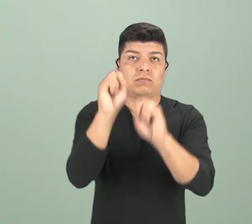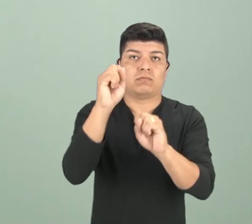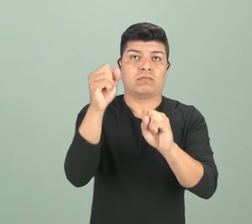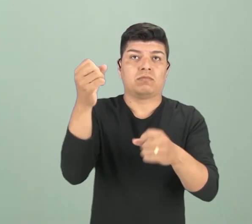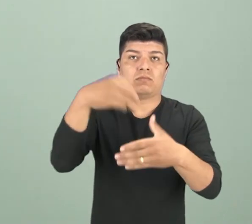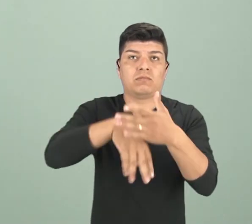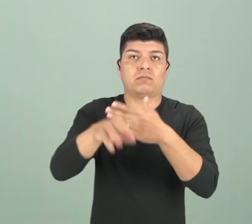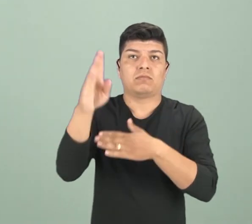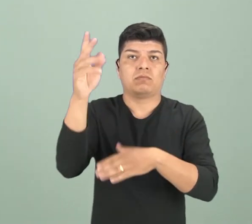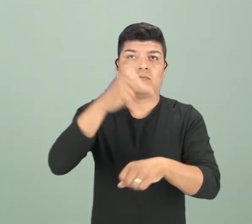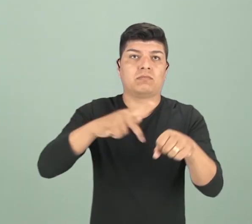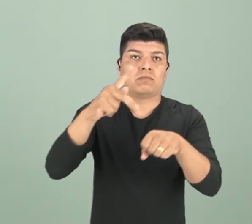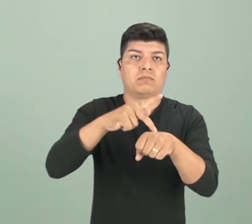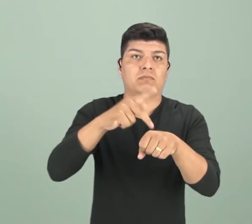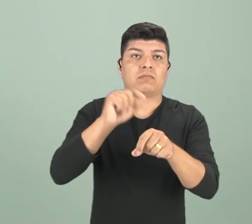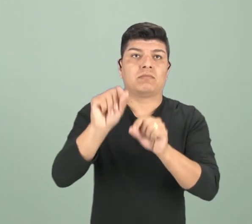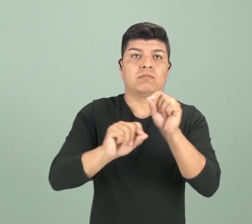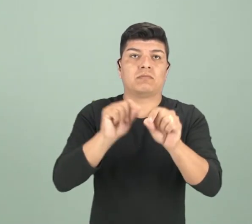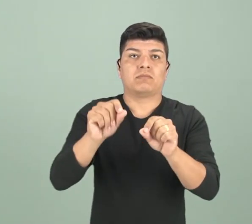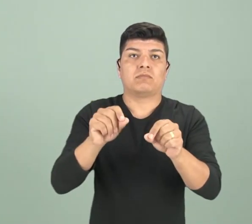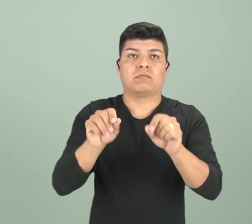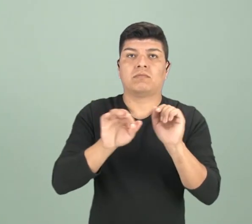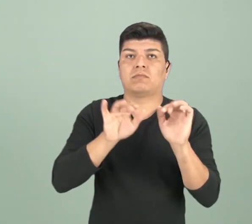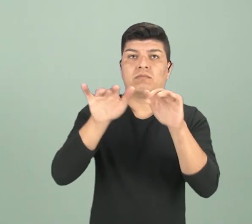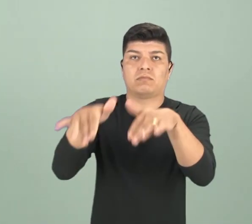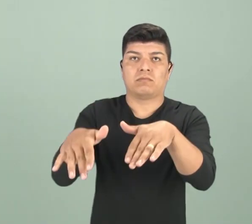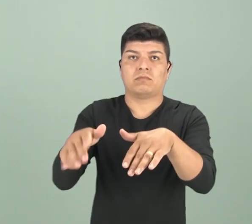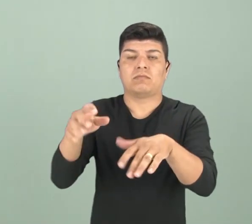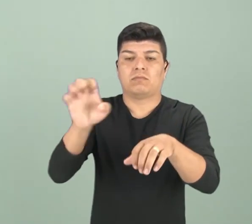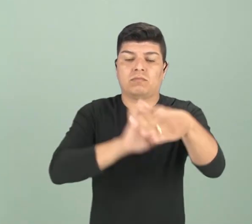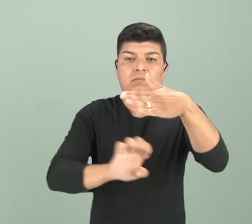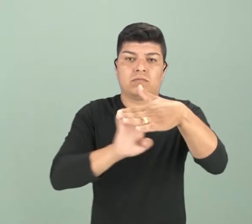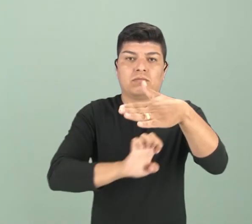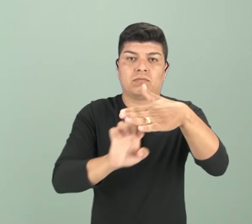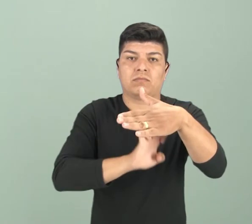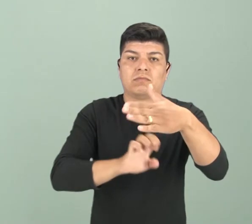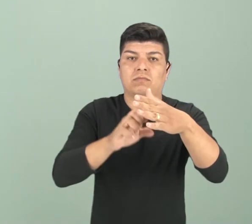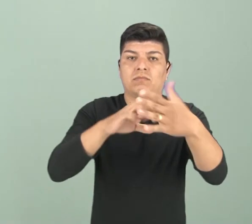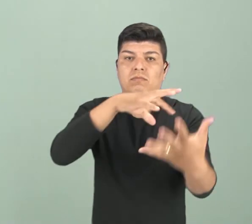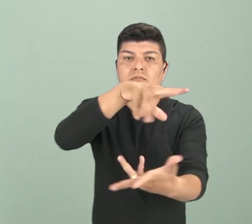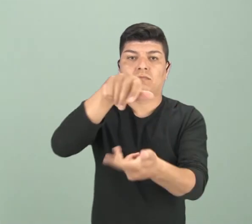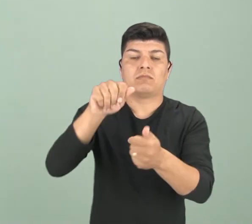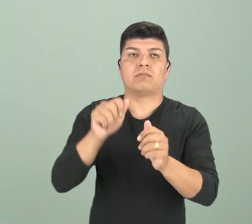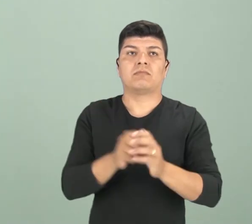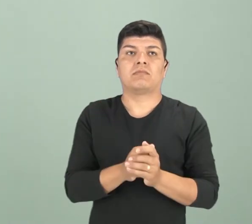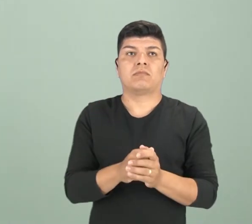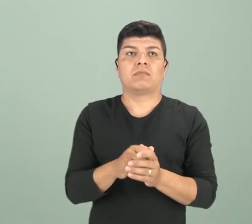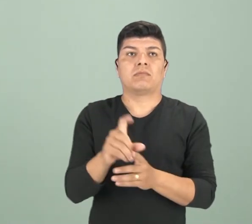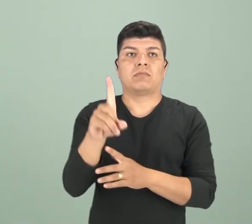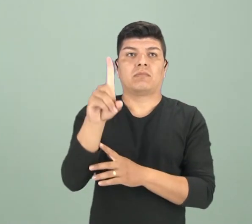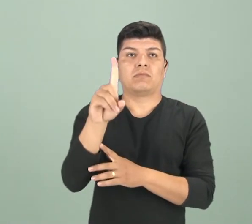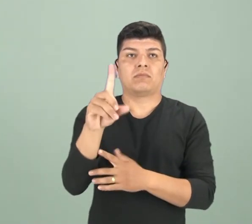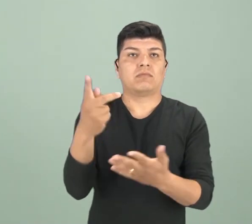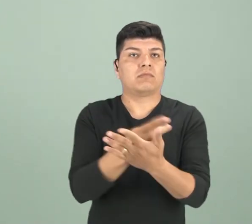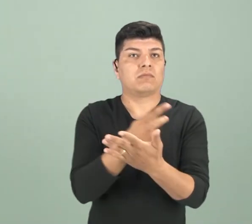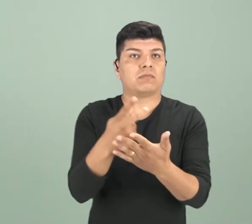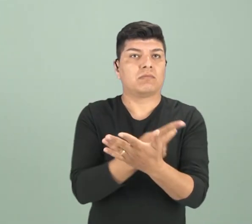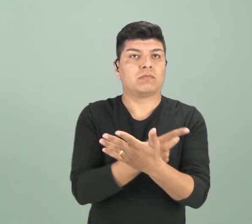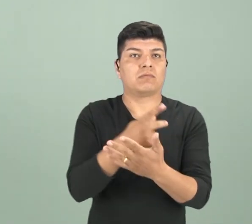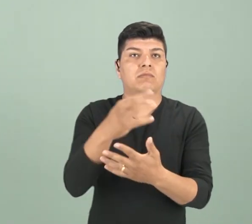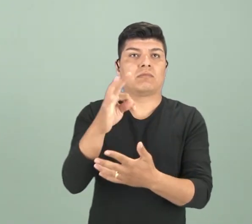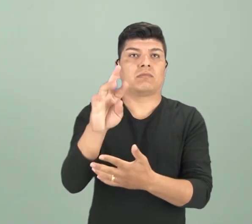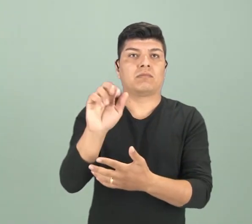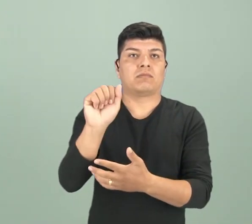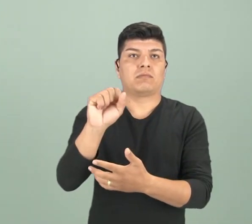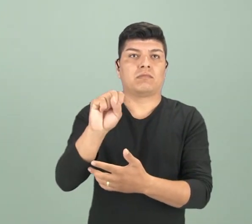indústria no interior do país, pois comprometeria as exportações e a gestão empresarial de multinacionais. A letra D é